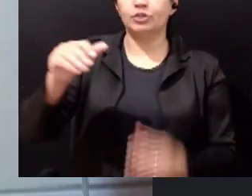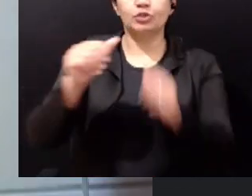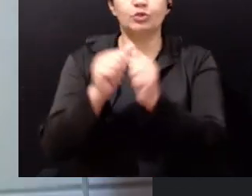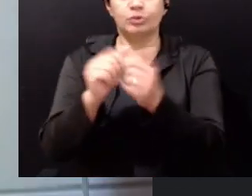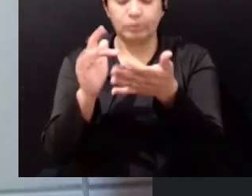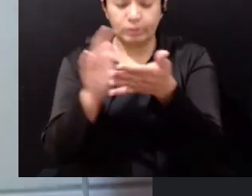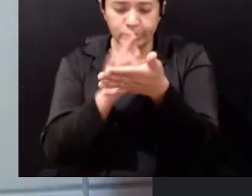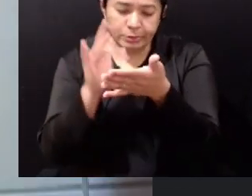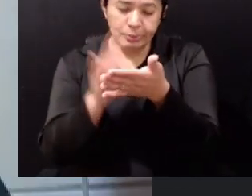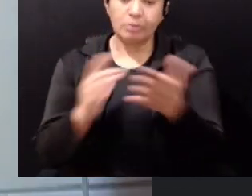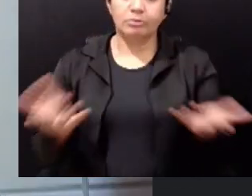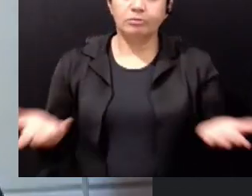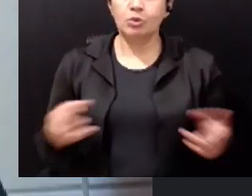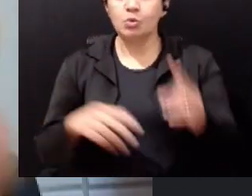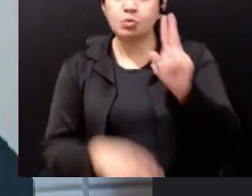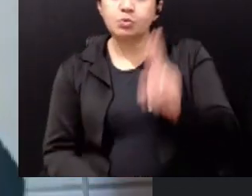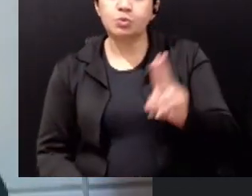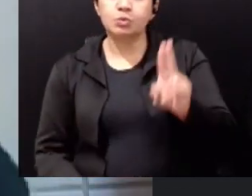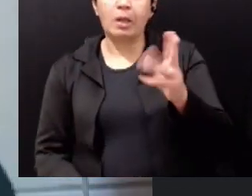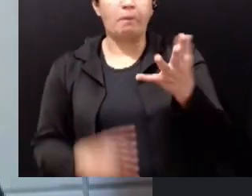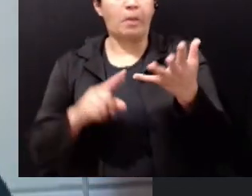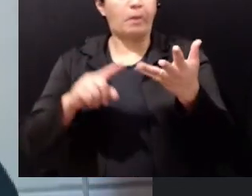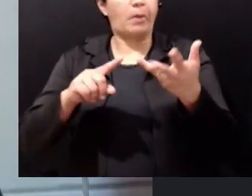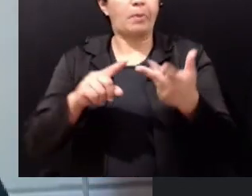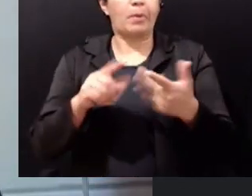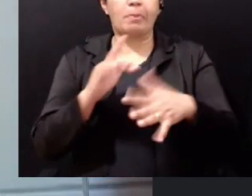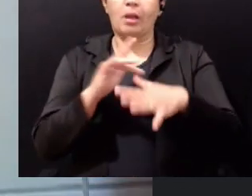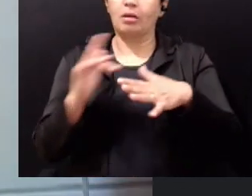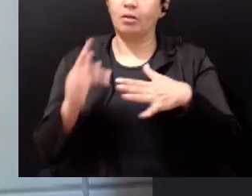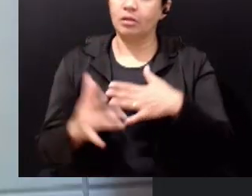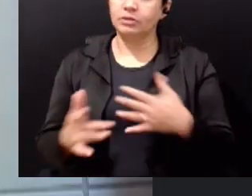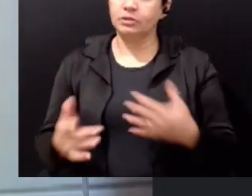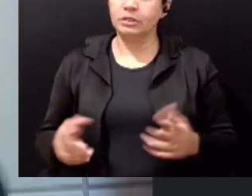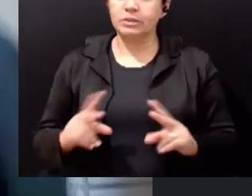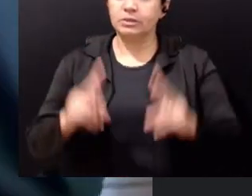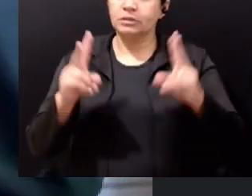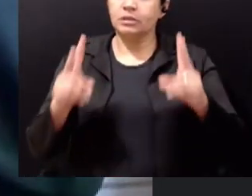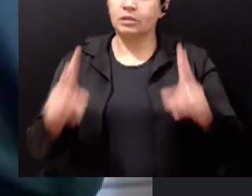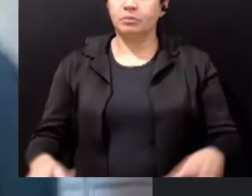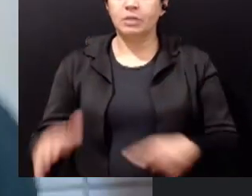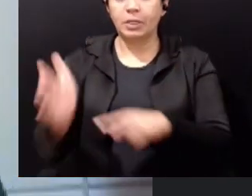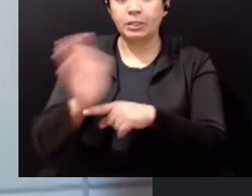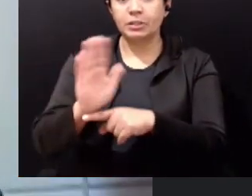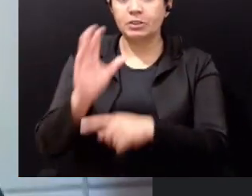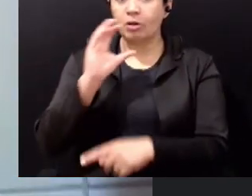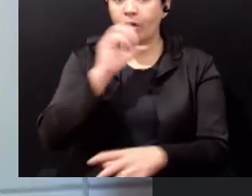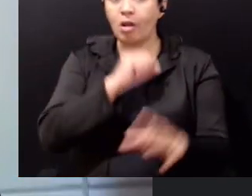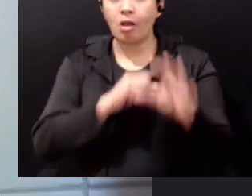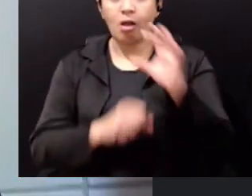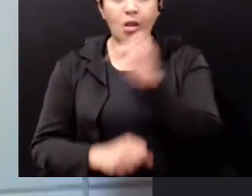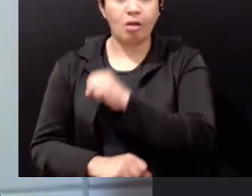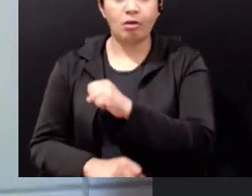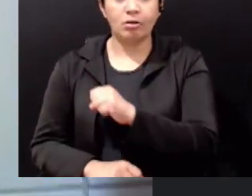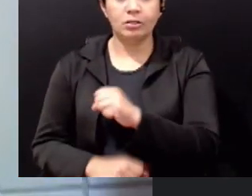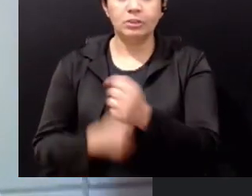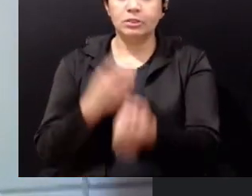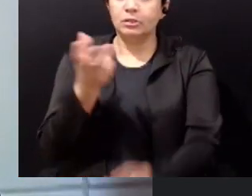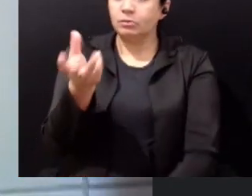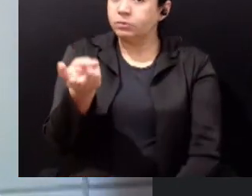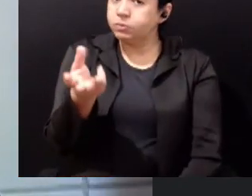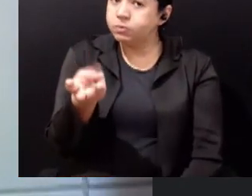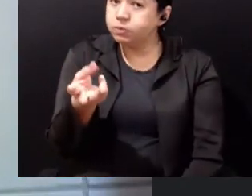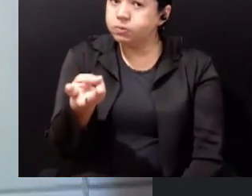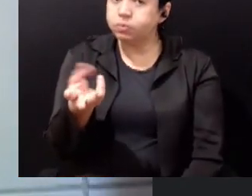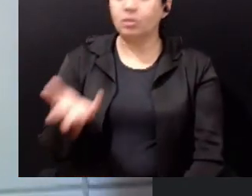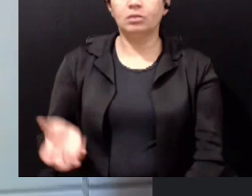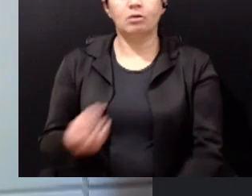telas na mão, no TikTok, numa rede social, o tempo inteiro, aqueles vídeos curtos ali, que geram vício, né, pela